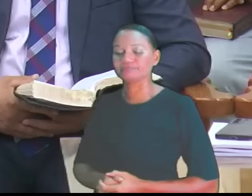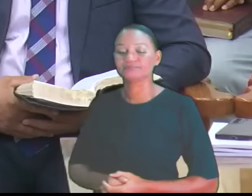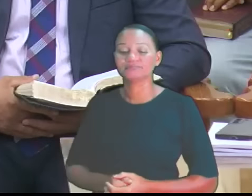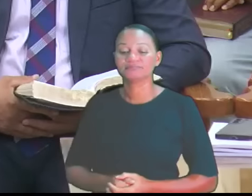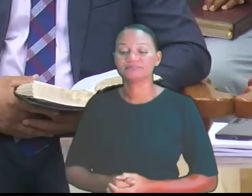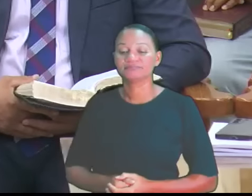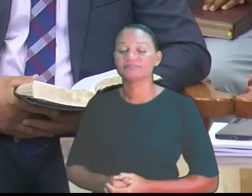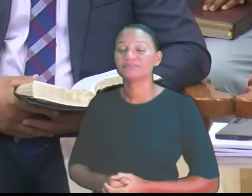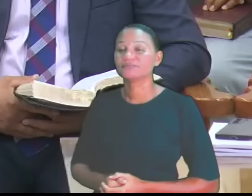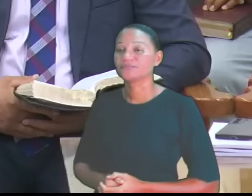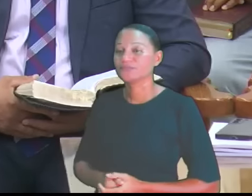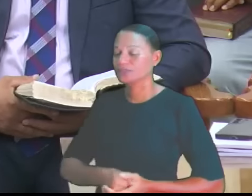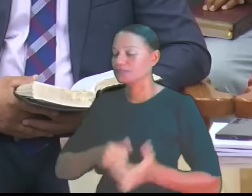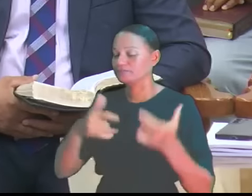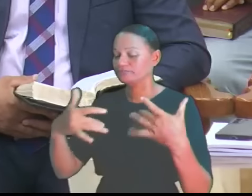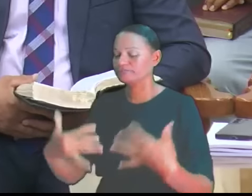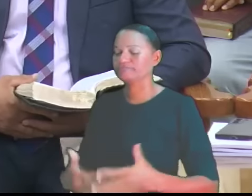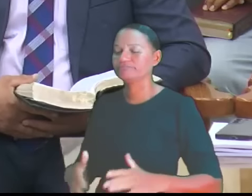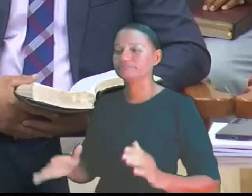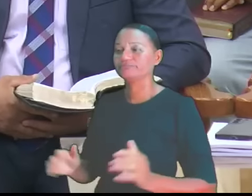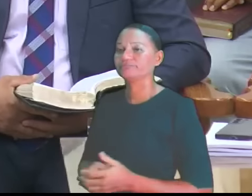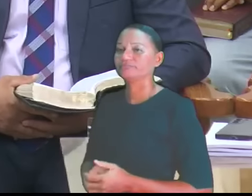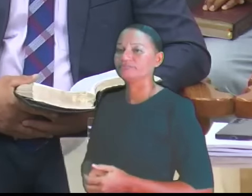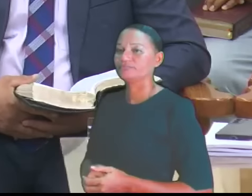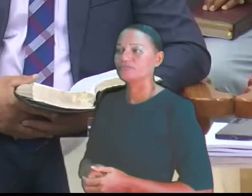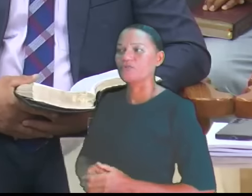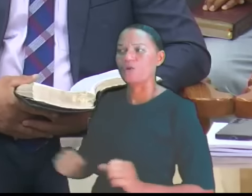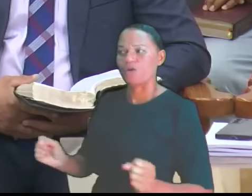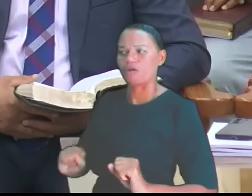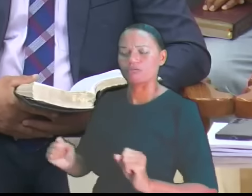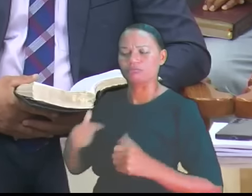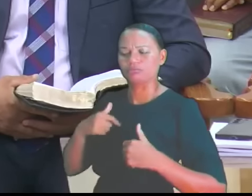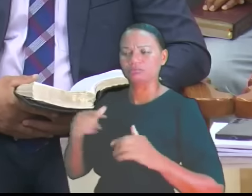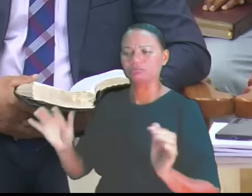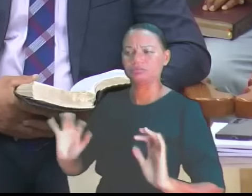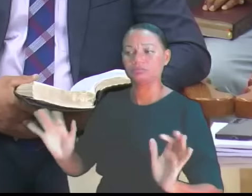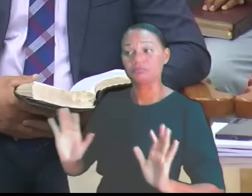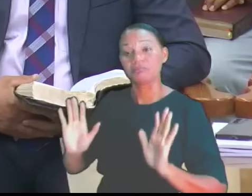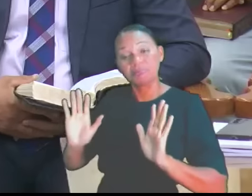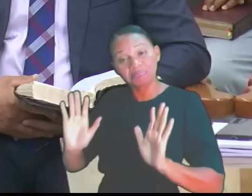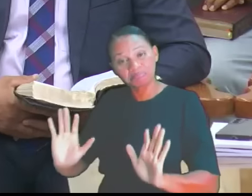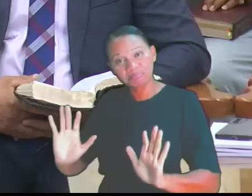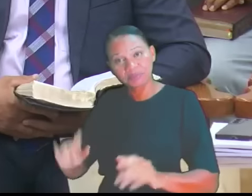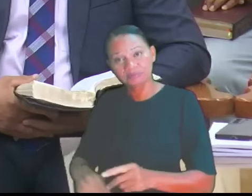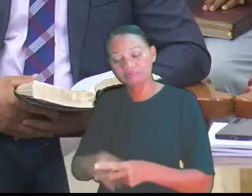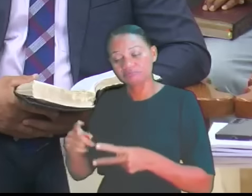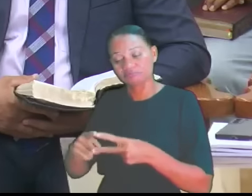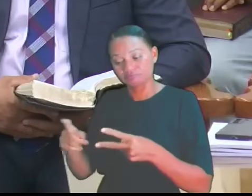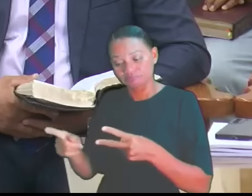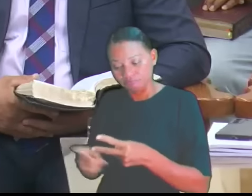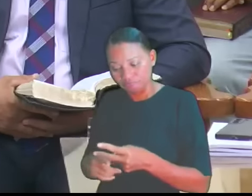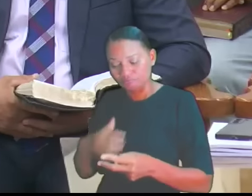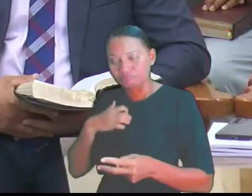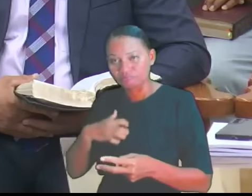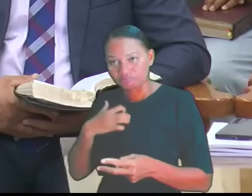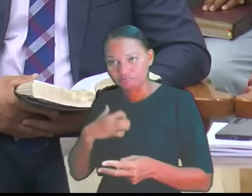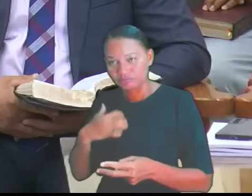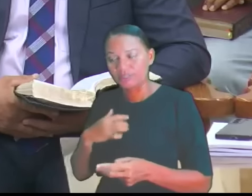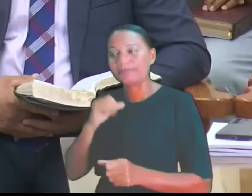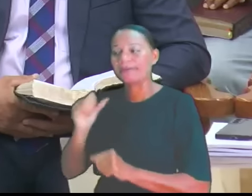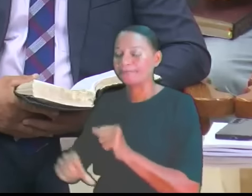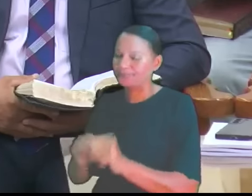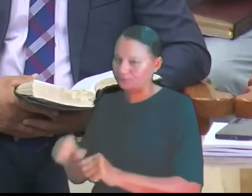Eu vou dizer um negócio aqui, fica zangado comigo não, mas se ficar, é dois trabalhos, um de ficar, outro de desficar.